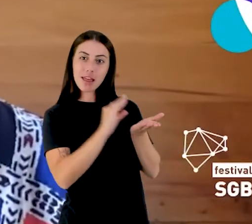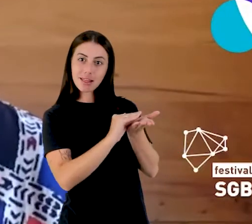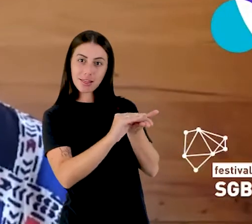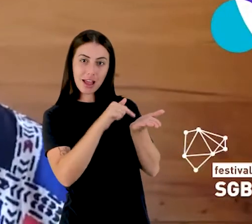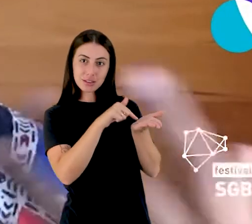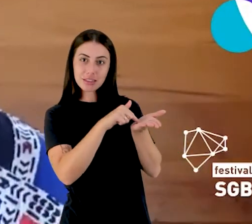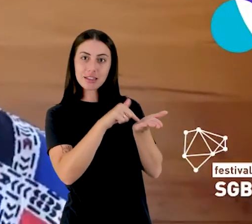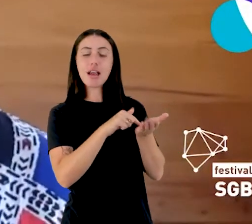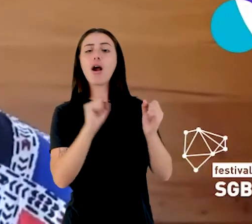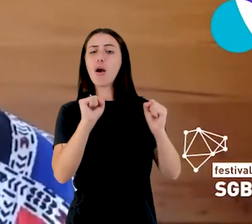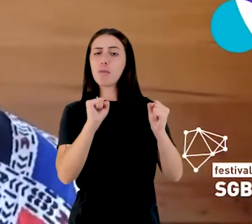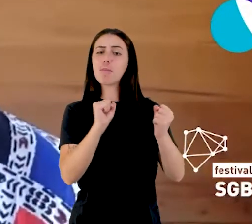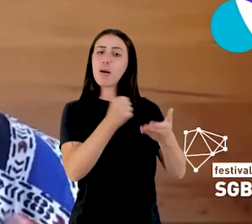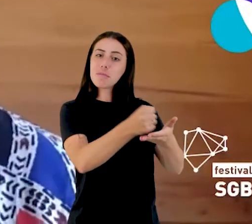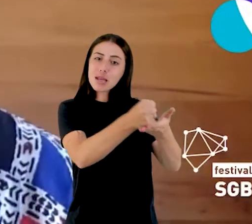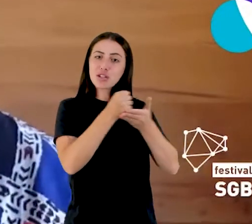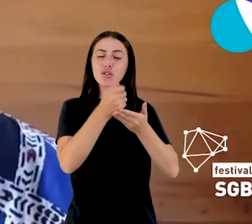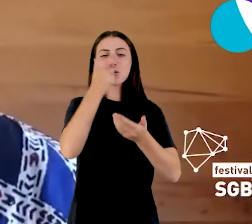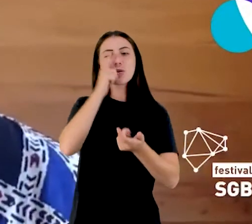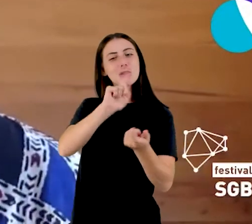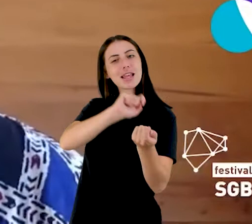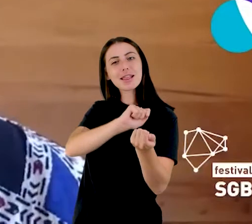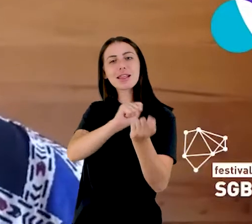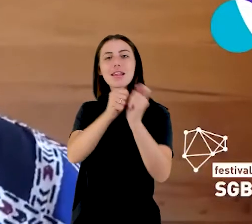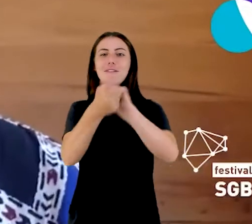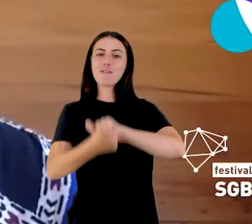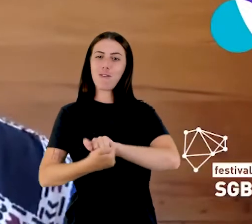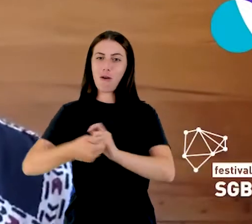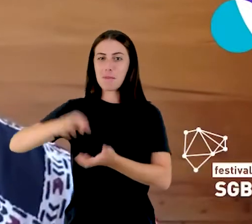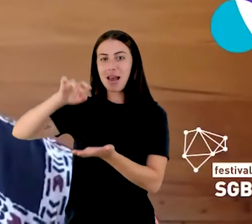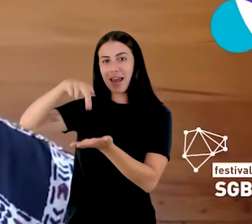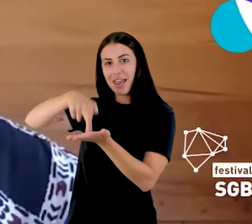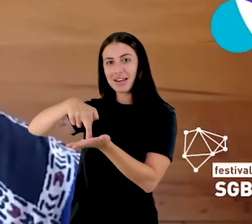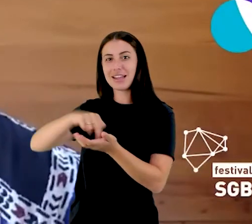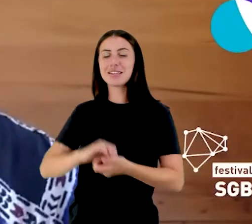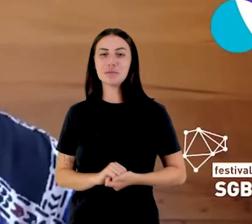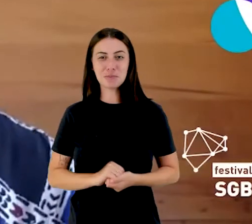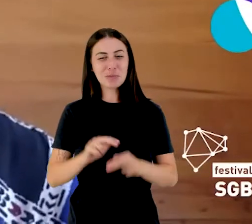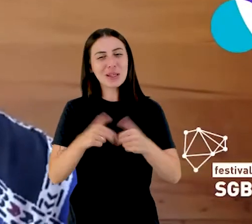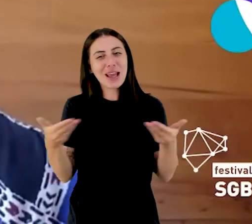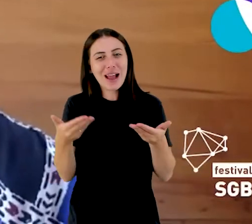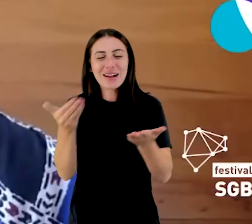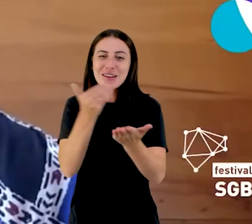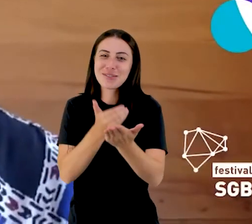como uma forma de manipular a sociedade. Não, a gente pode usar isso para esses dados, para uma transformação de uma